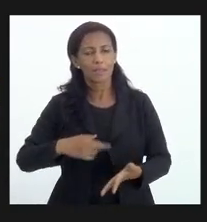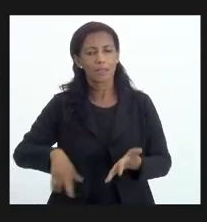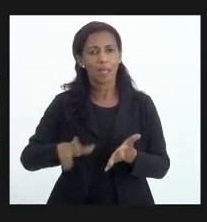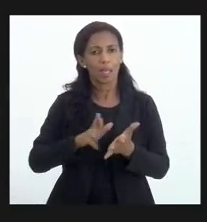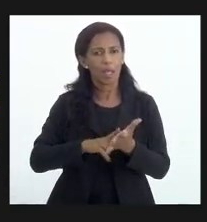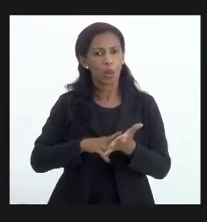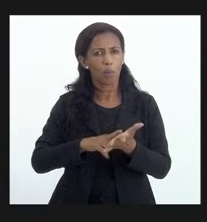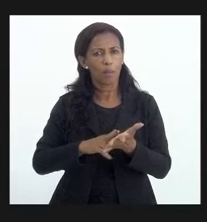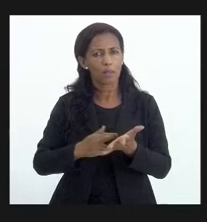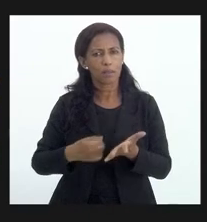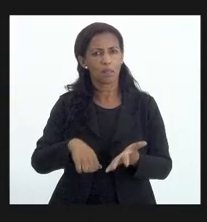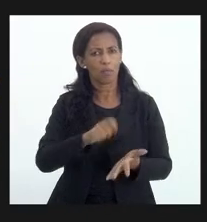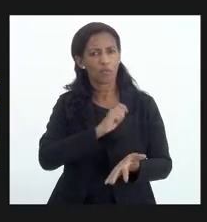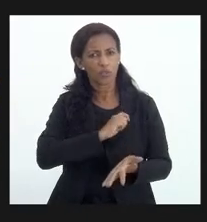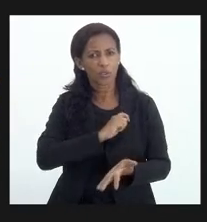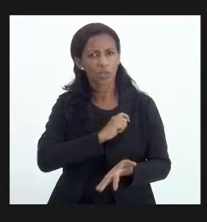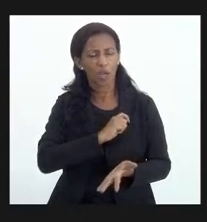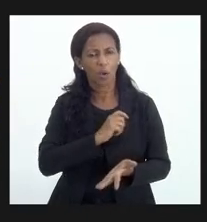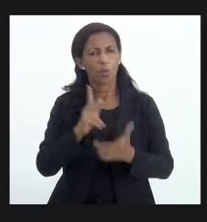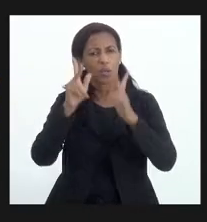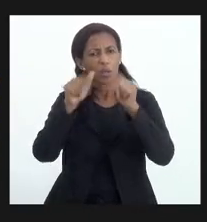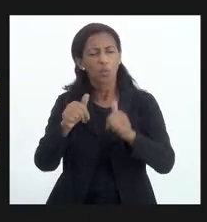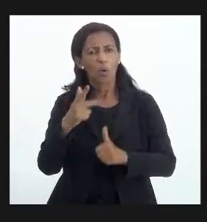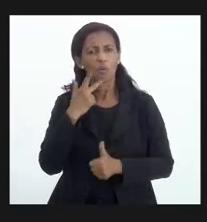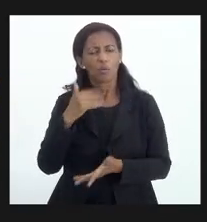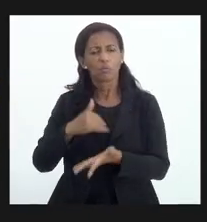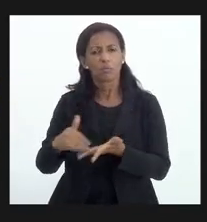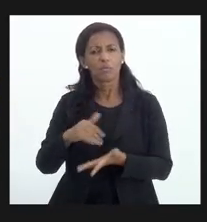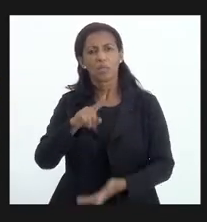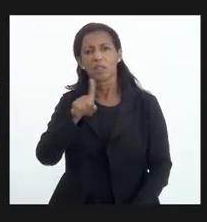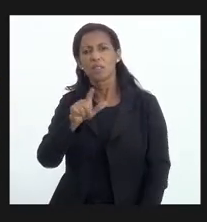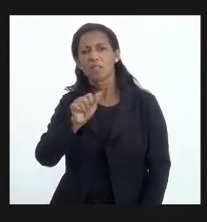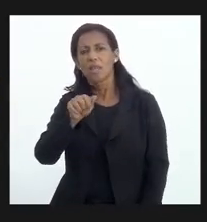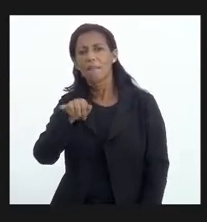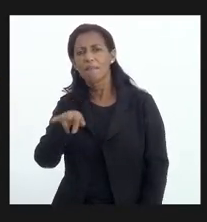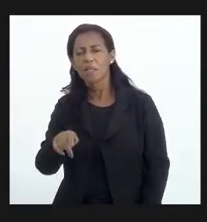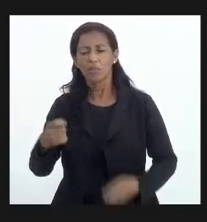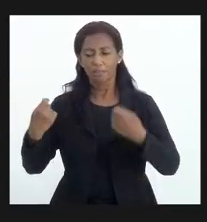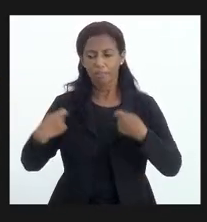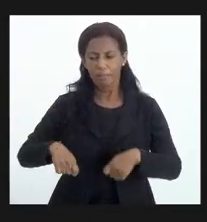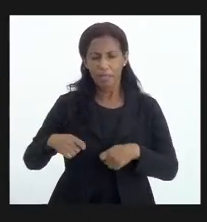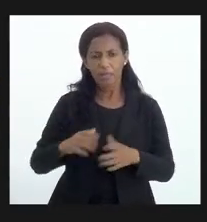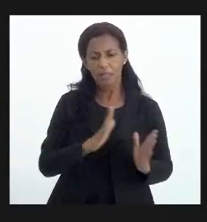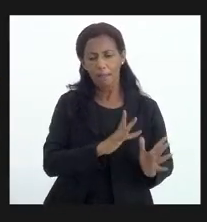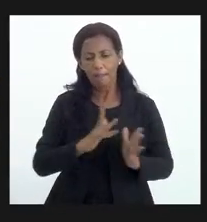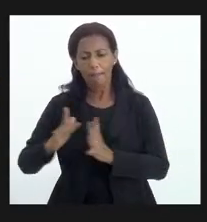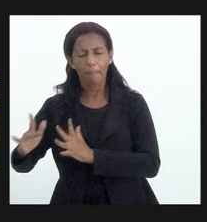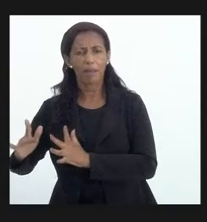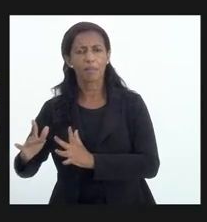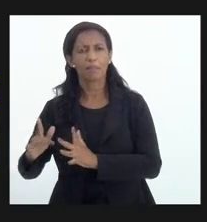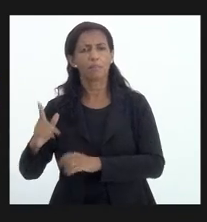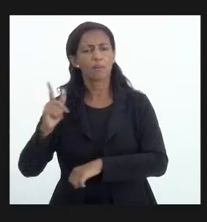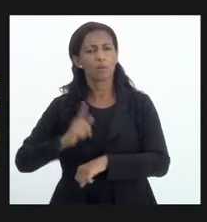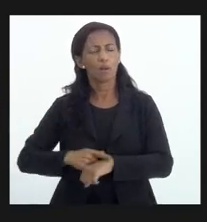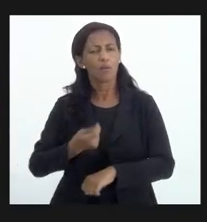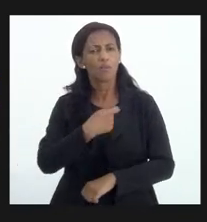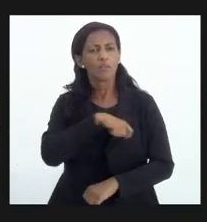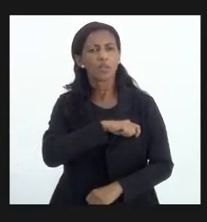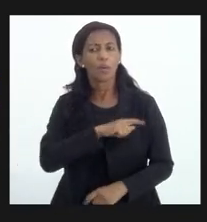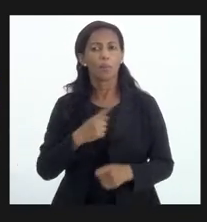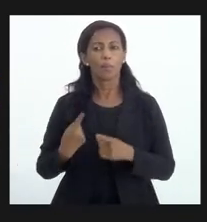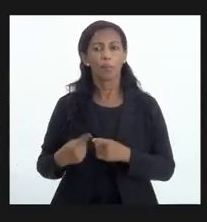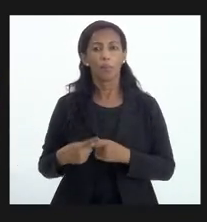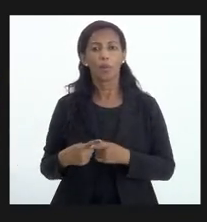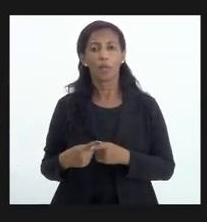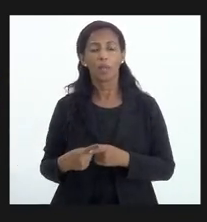bem disse agora na apresentação o secretário Zamit. É necessário que o Rio de Janeiro passe por essa recuperação fiscal. E por quê? Porque